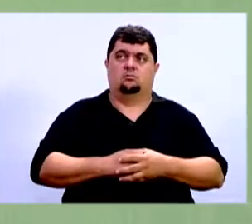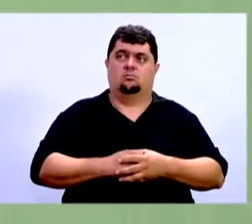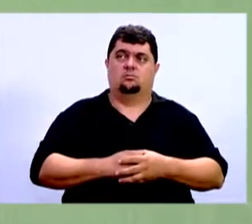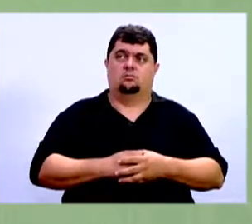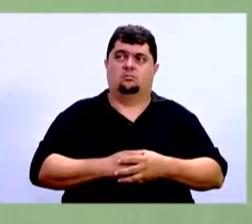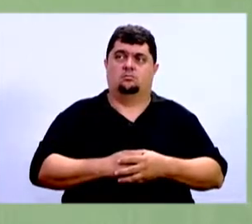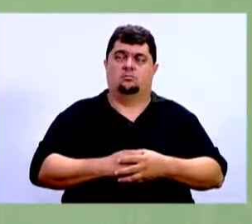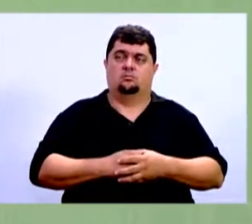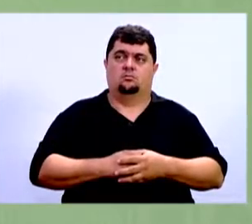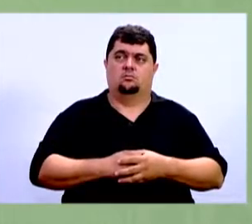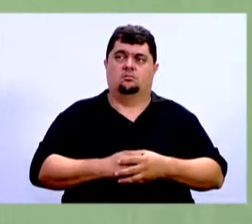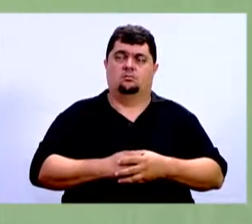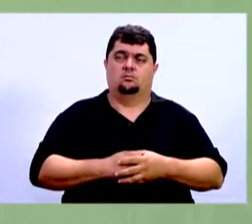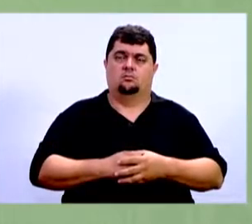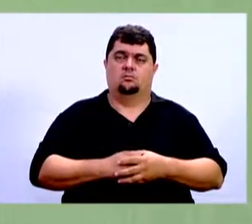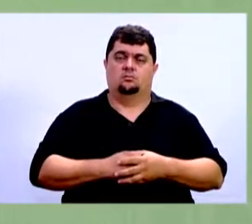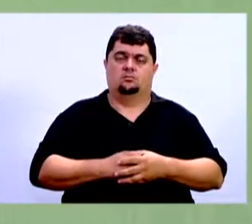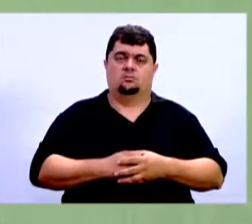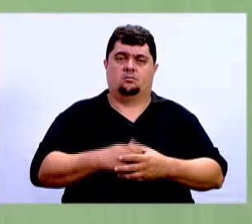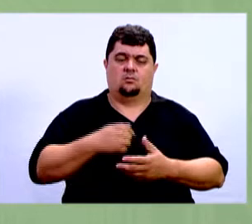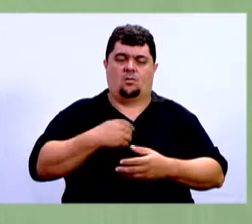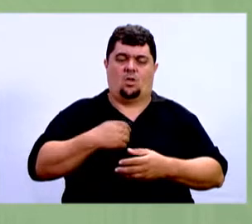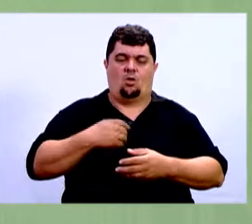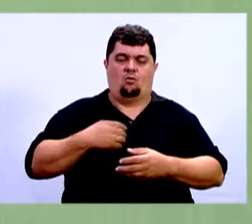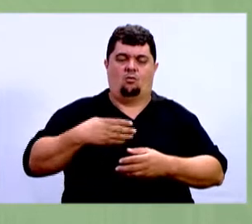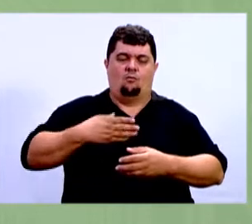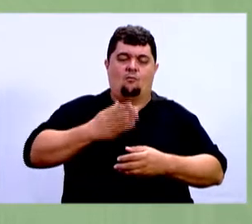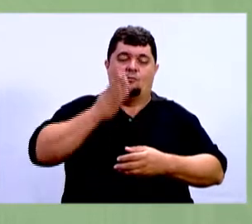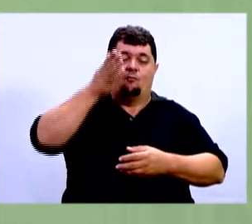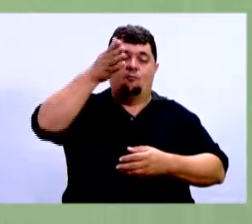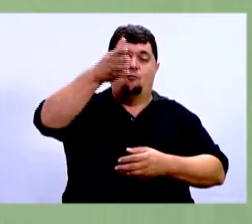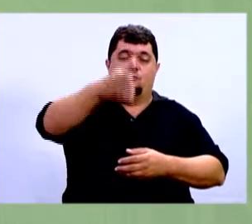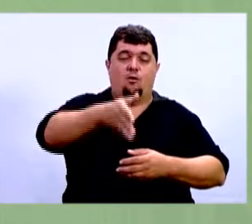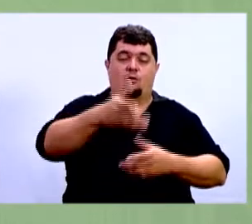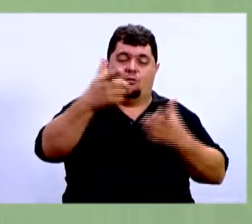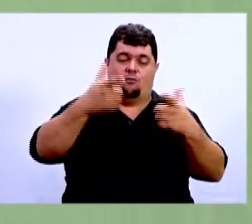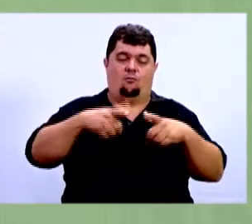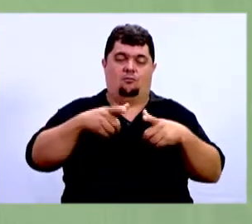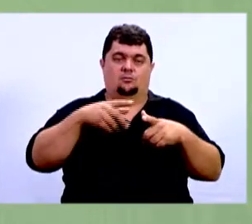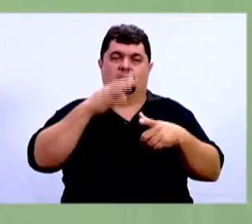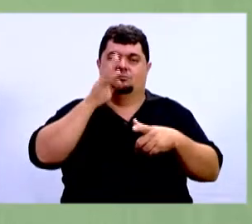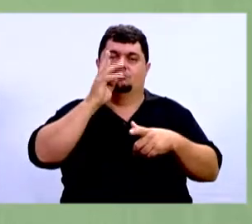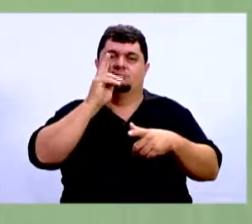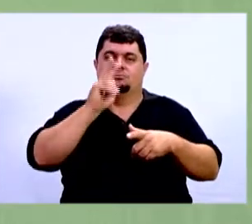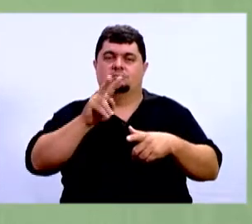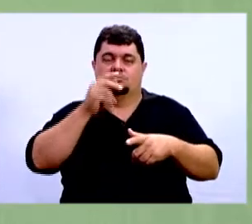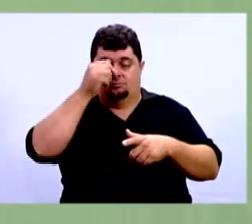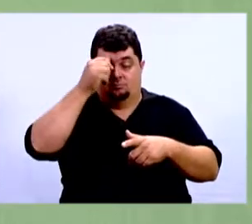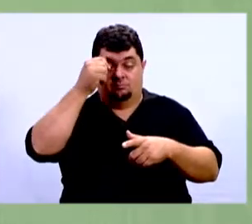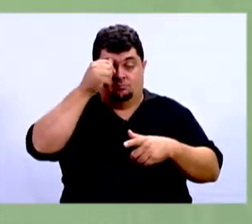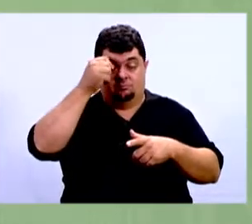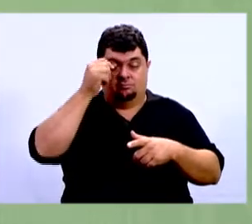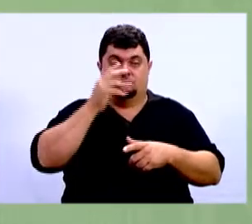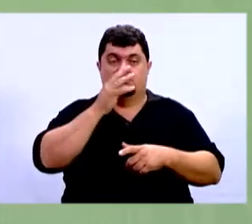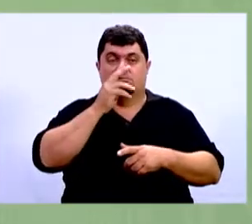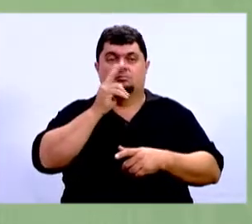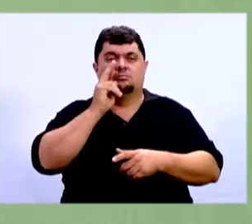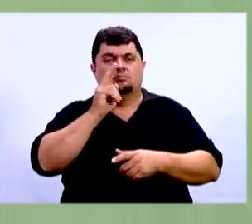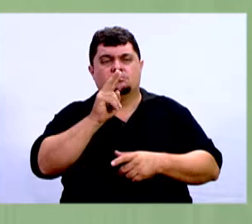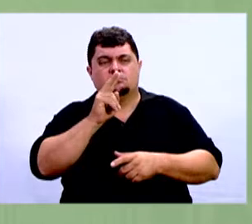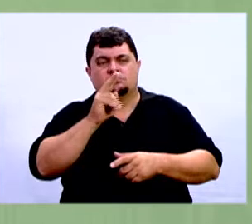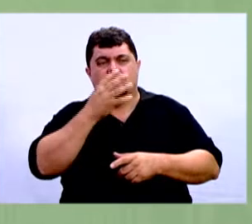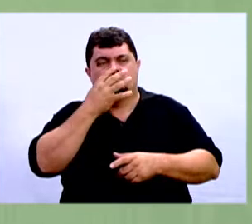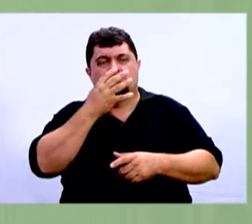você vai em loco, né, no local da sua pesquisa e vai fazer as observações que você